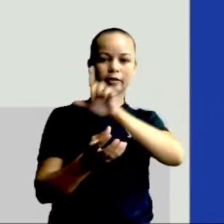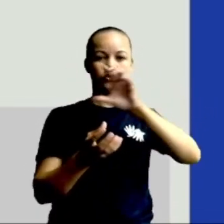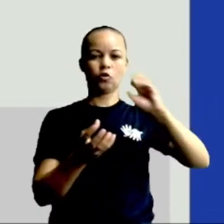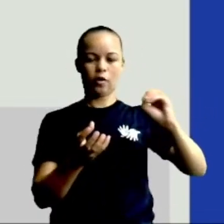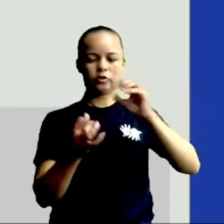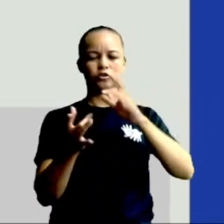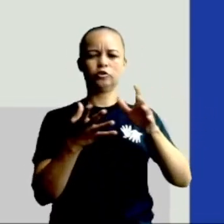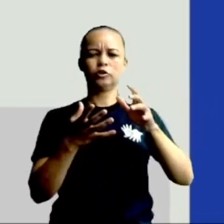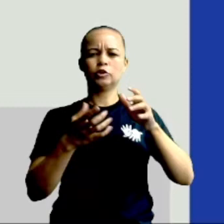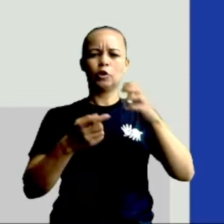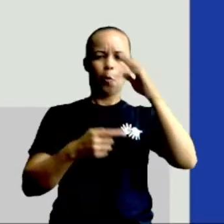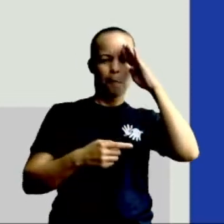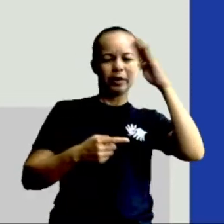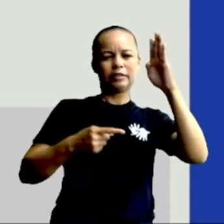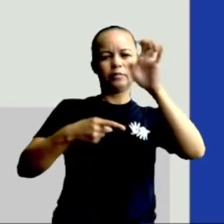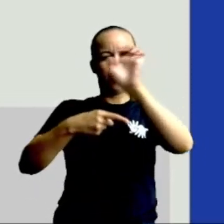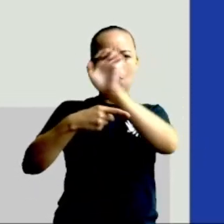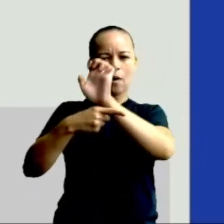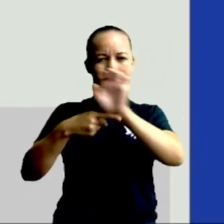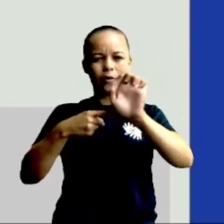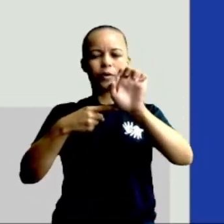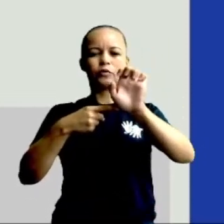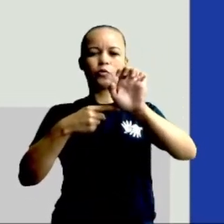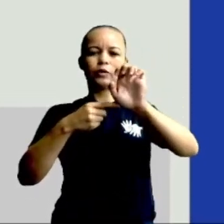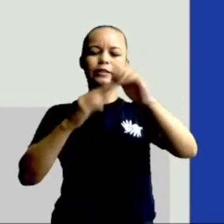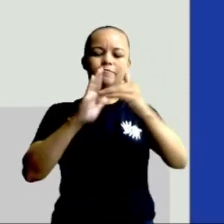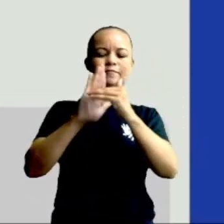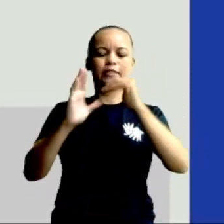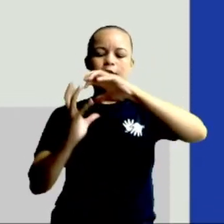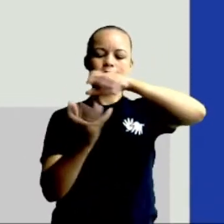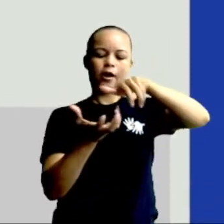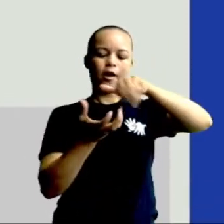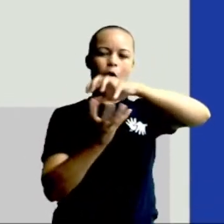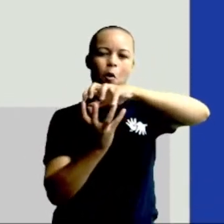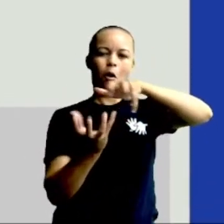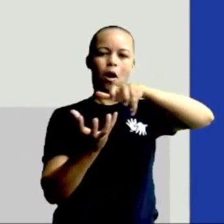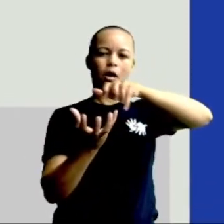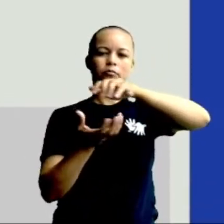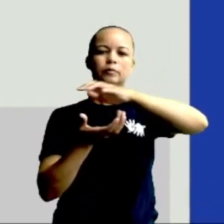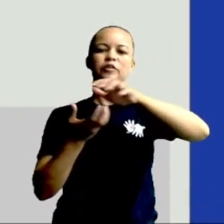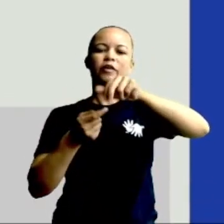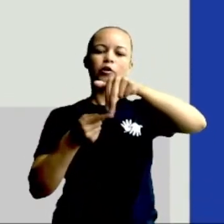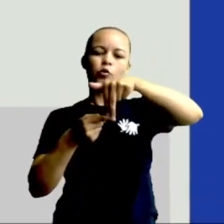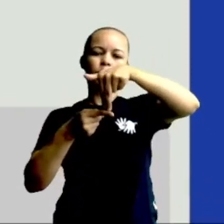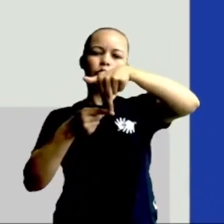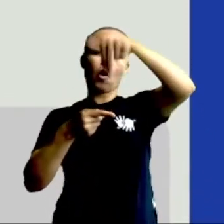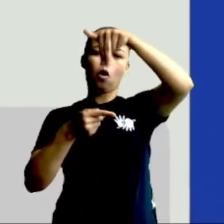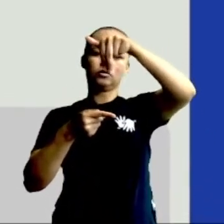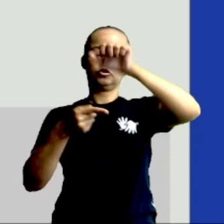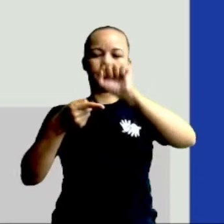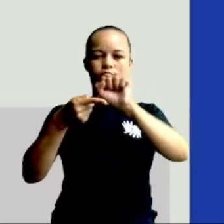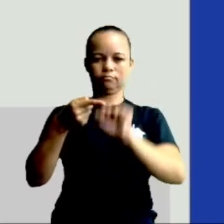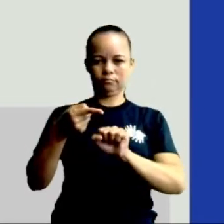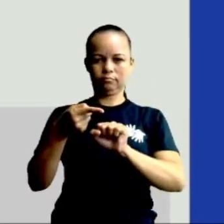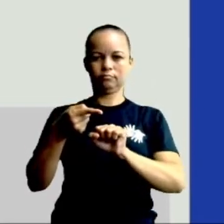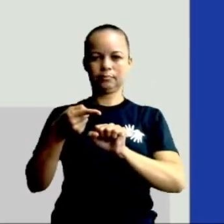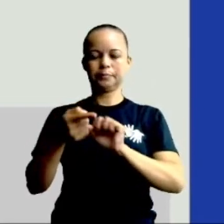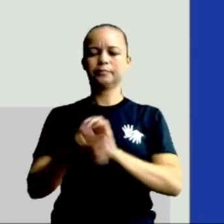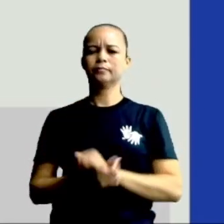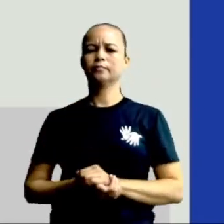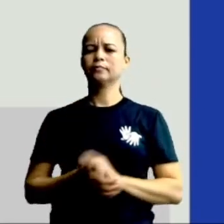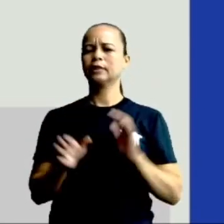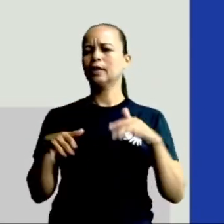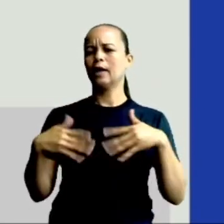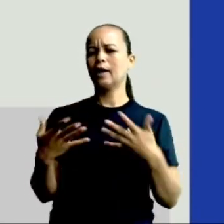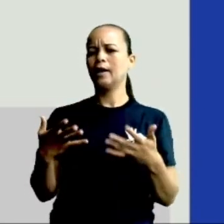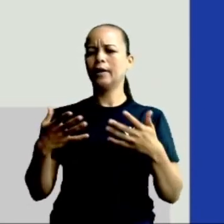é o Equador, que divide a Terra em duas metades, o hemisfério norte e o hemisfério sul. Além